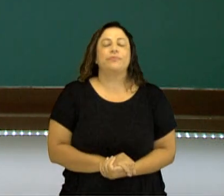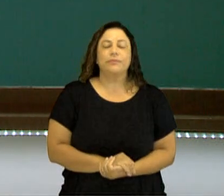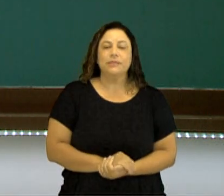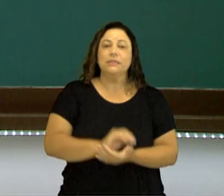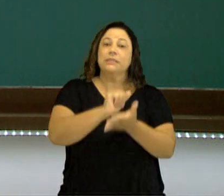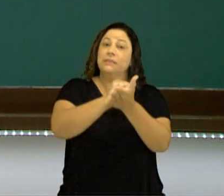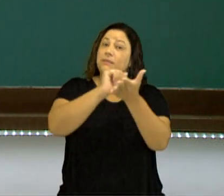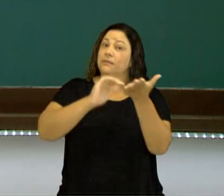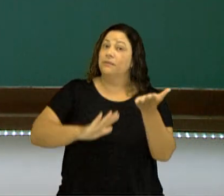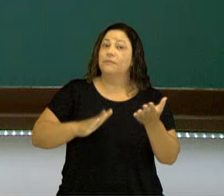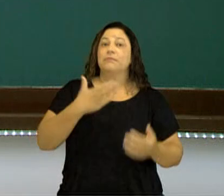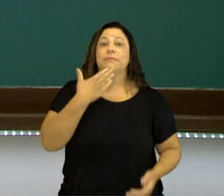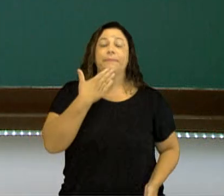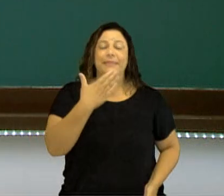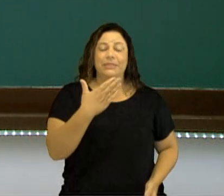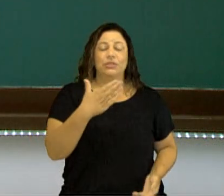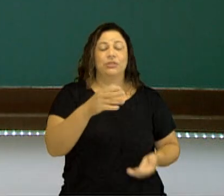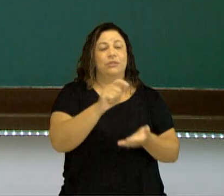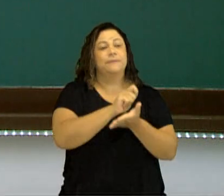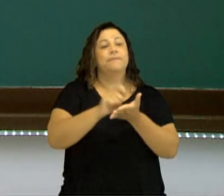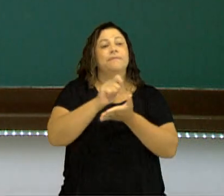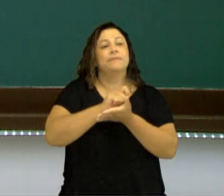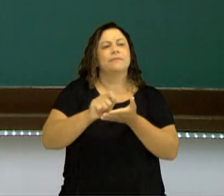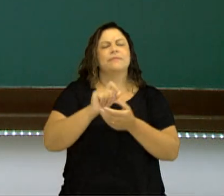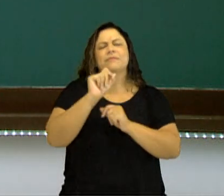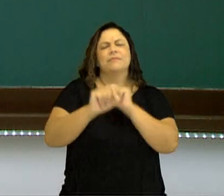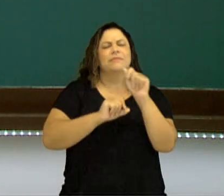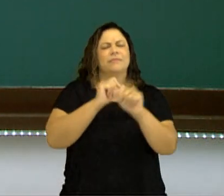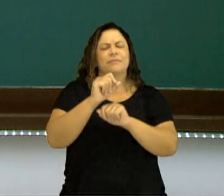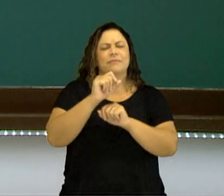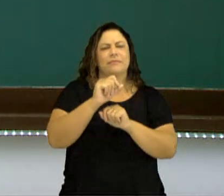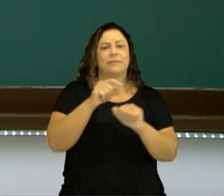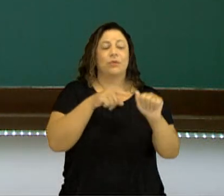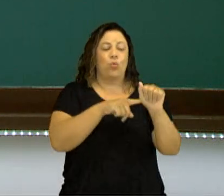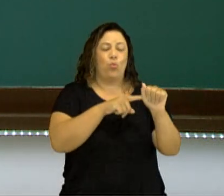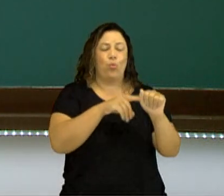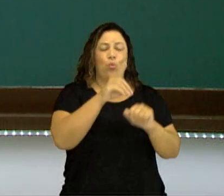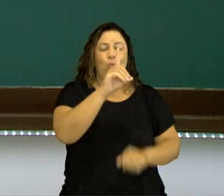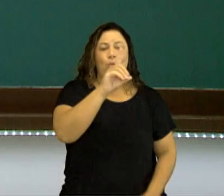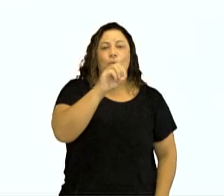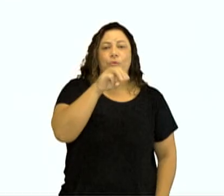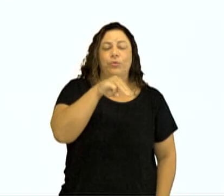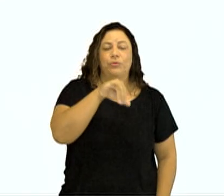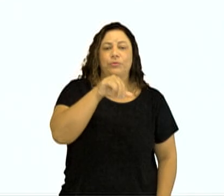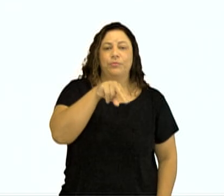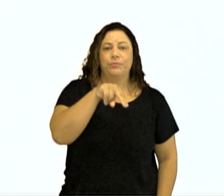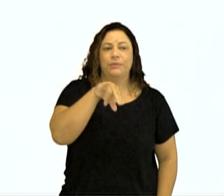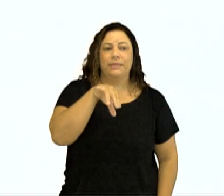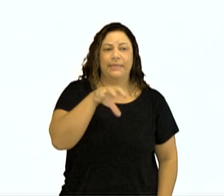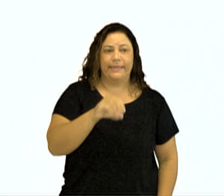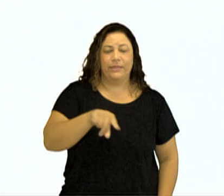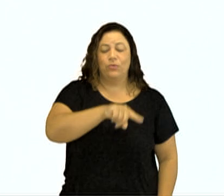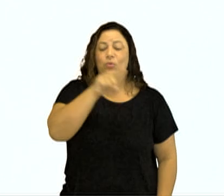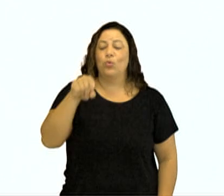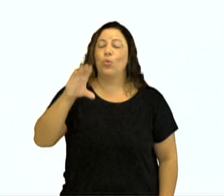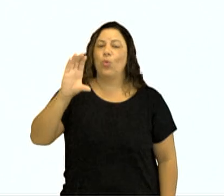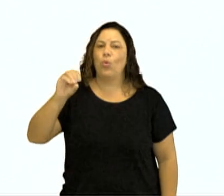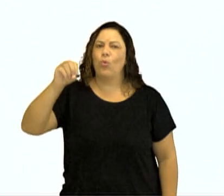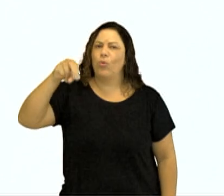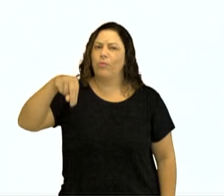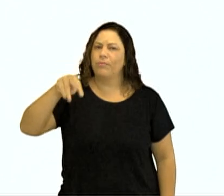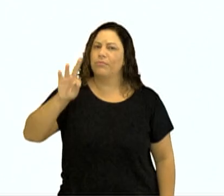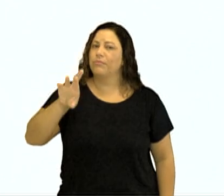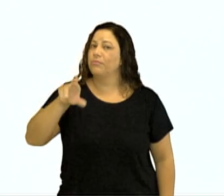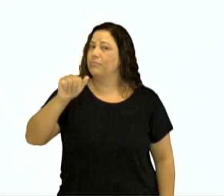exercício pedia que nós escrevêssemos quem é o conjunto domínio. São todos os valores que estão no conjunto A. Quem é o conjunto